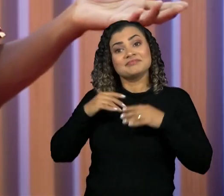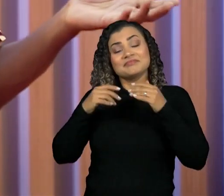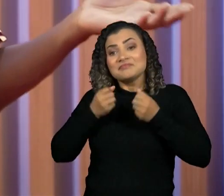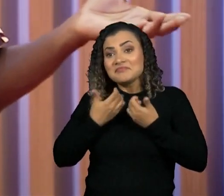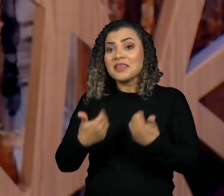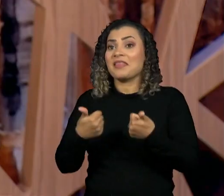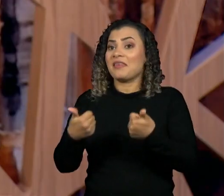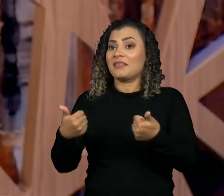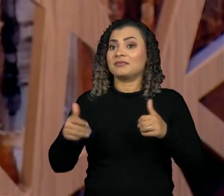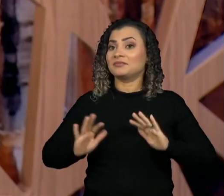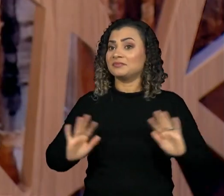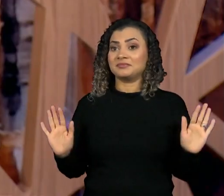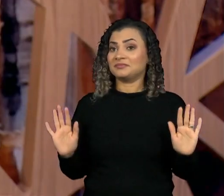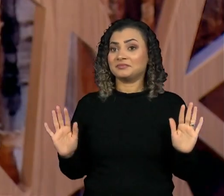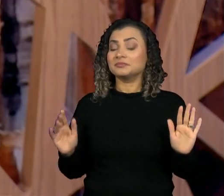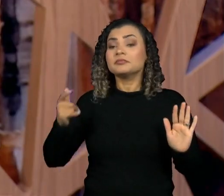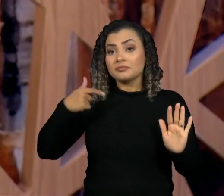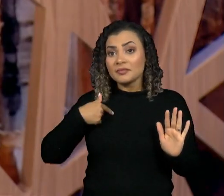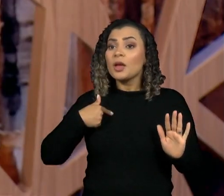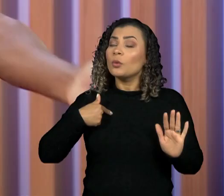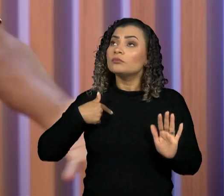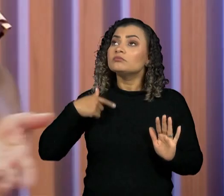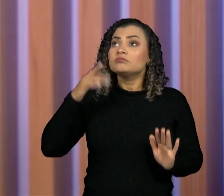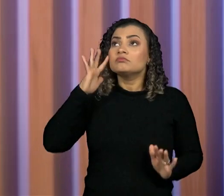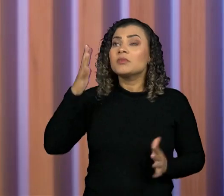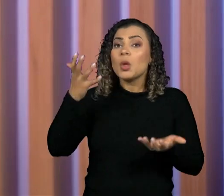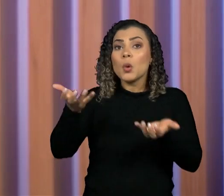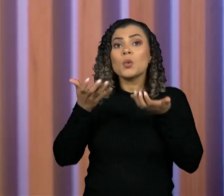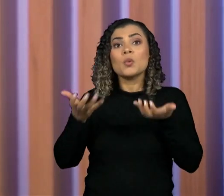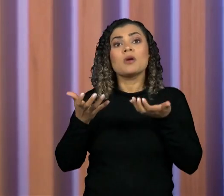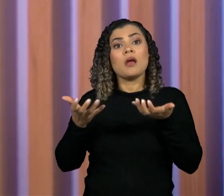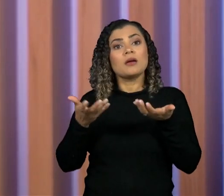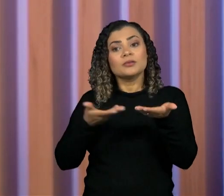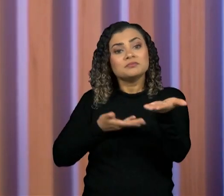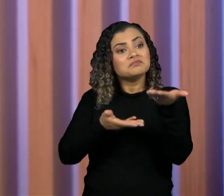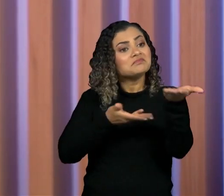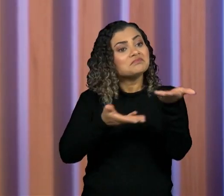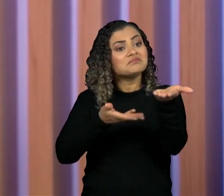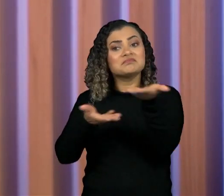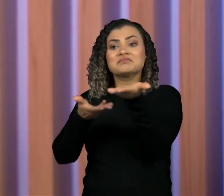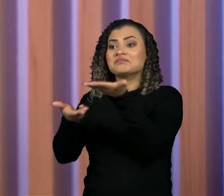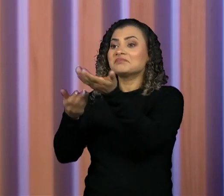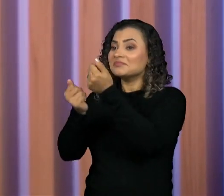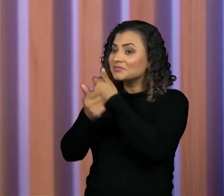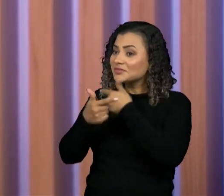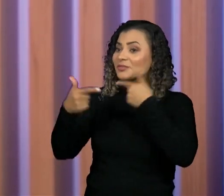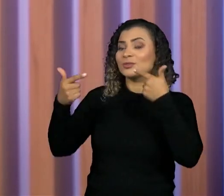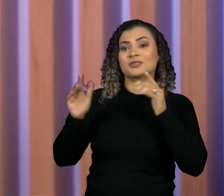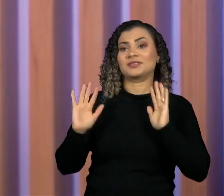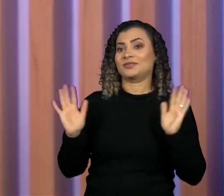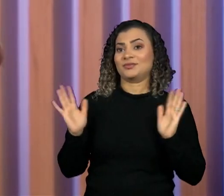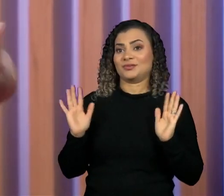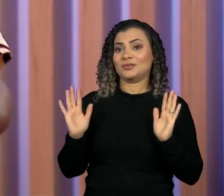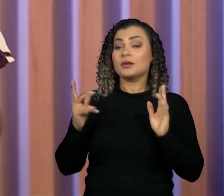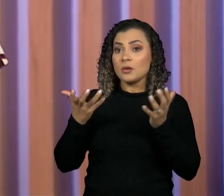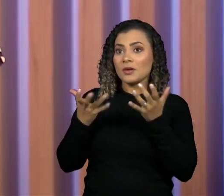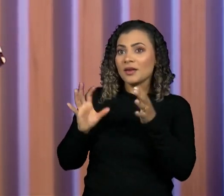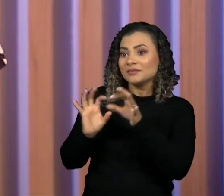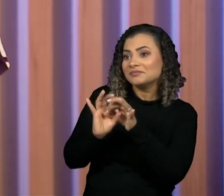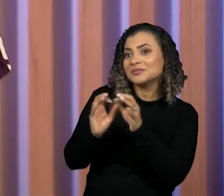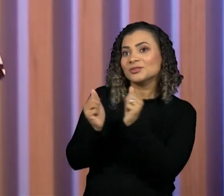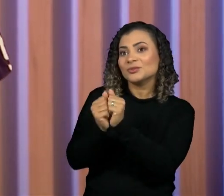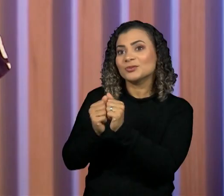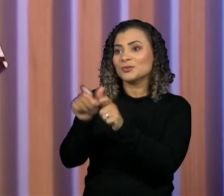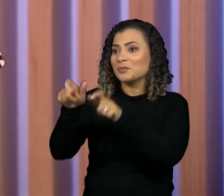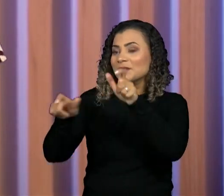os pares. E aí eu vou pensar em ir em lugares onde eu vou conseguir esse sorriso. Estar perto das pessoas amigas e